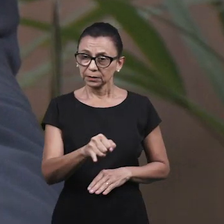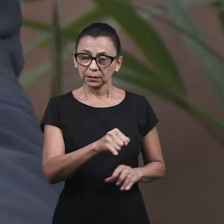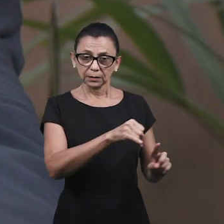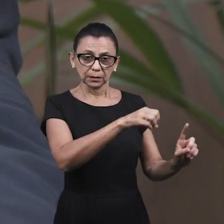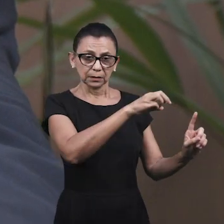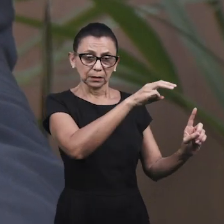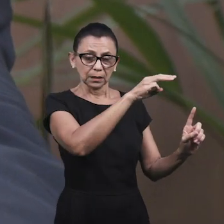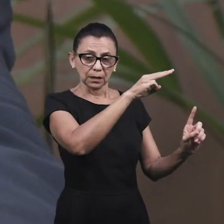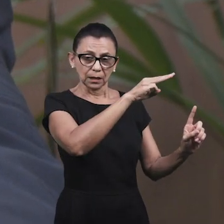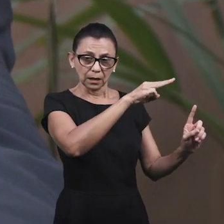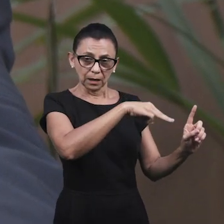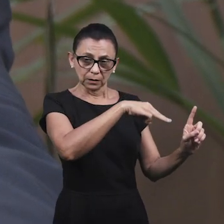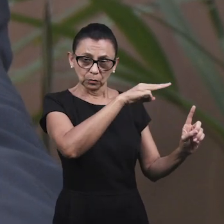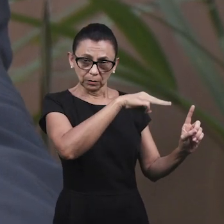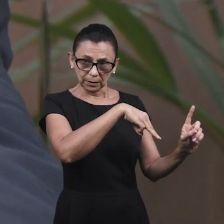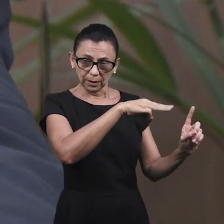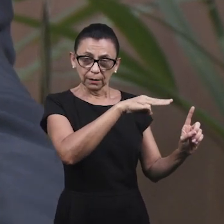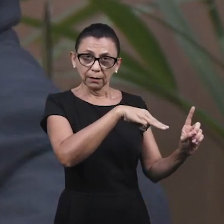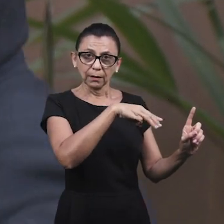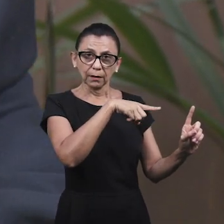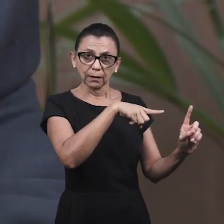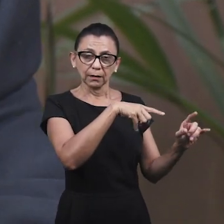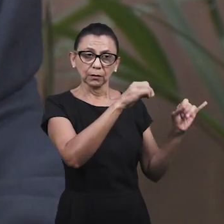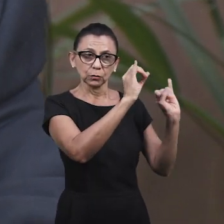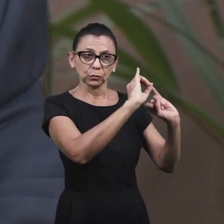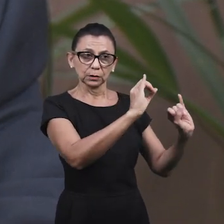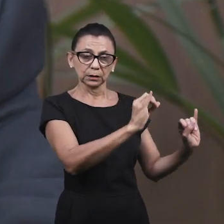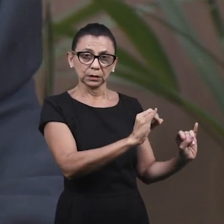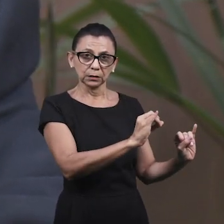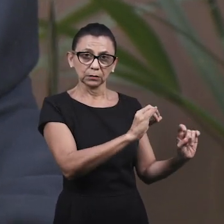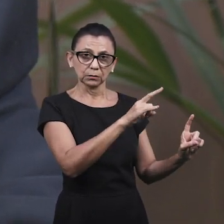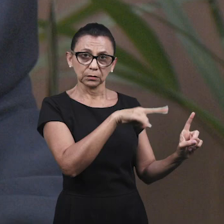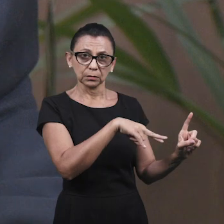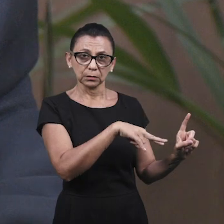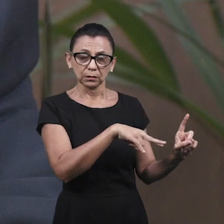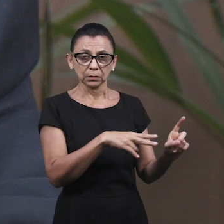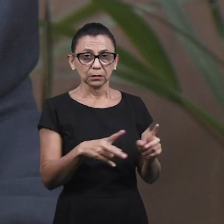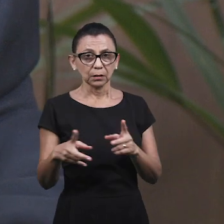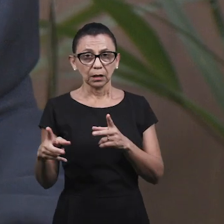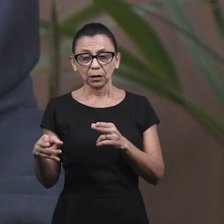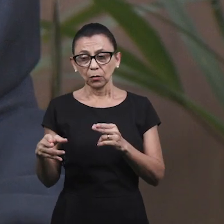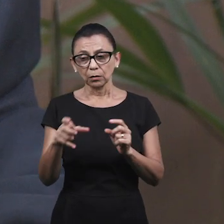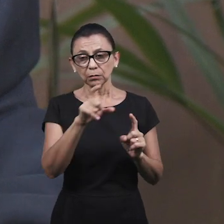eles, aos ídolos, vocês estão cultuando a demônios.